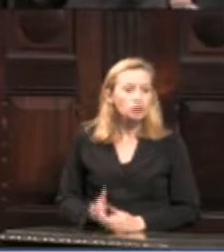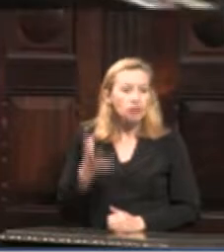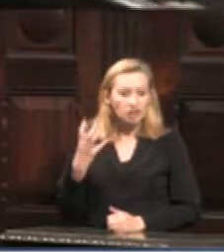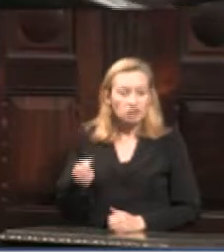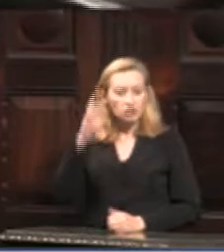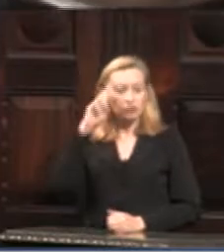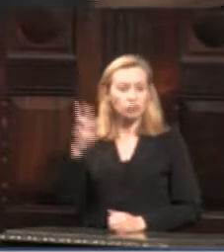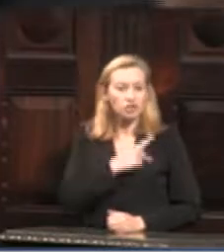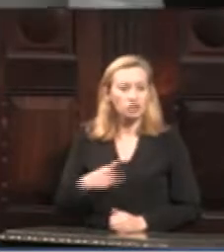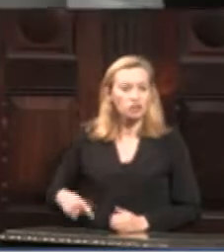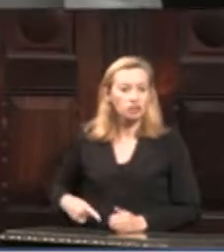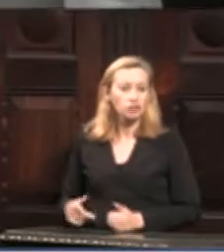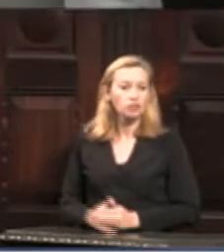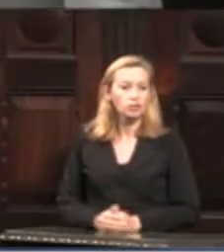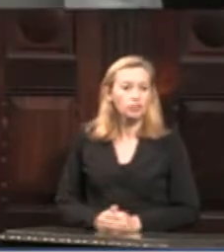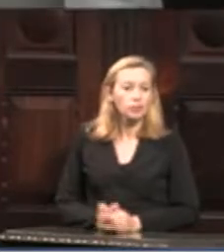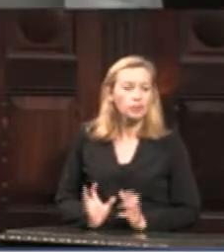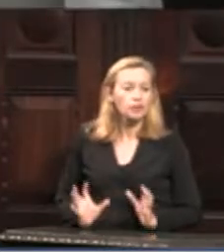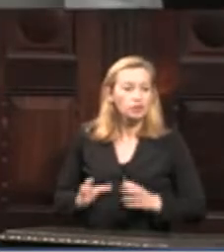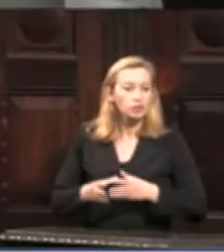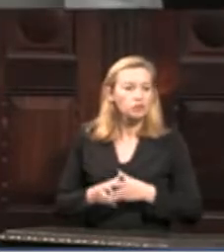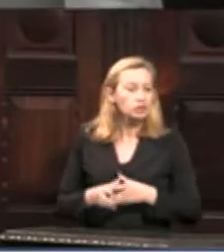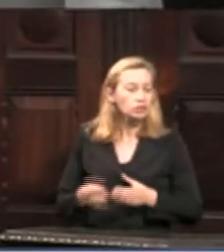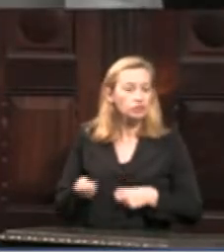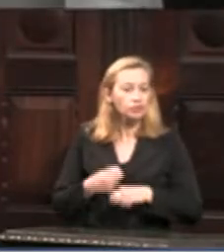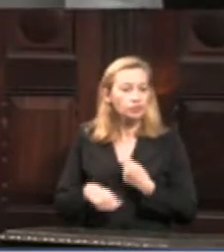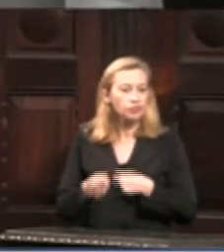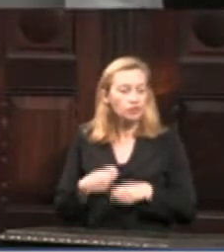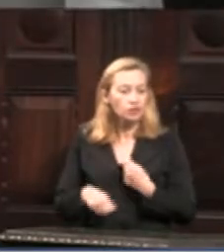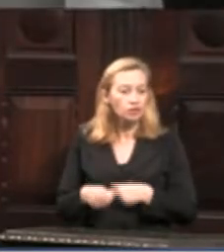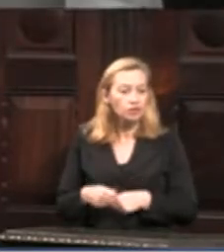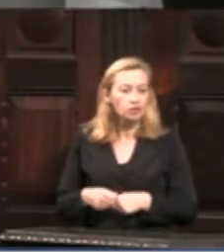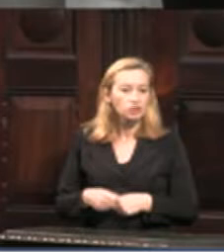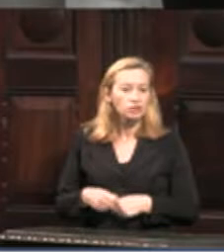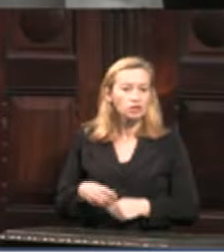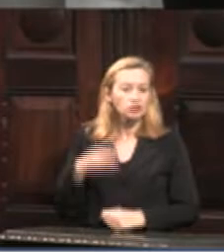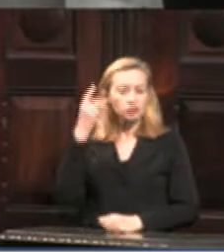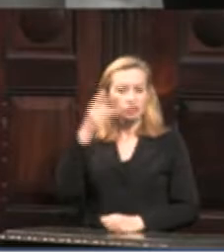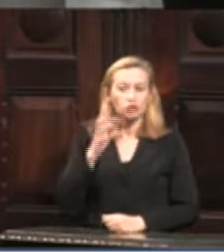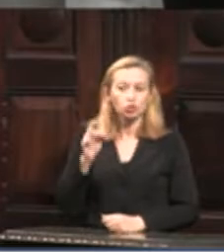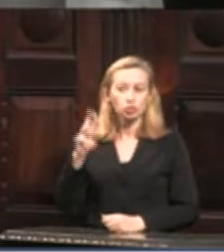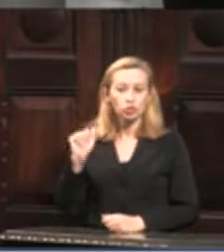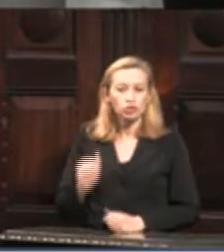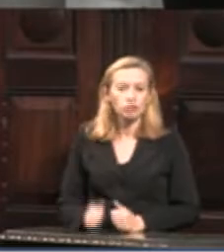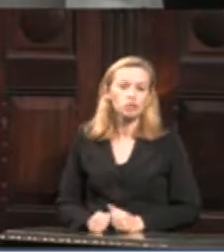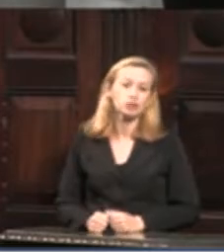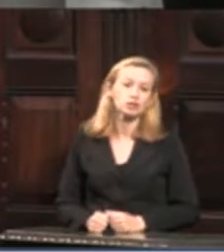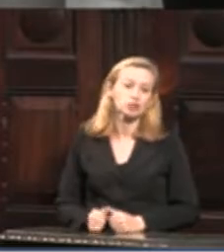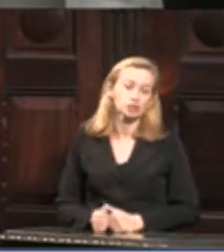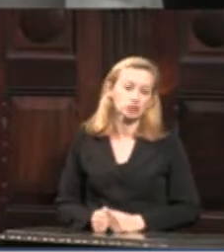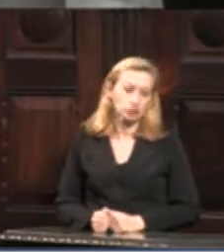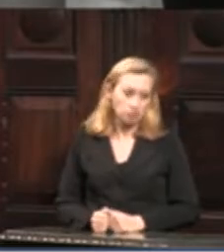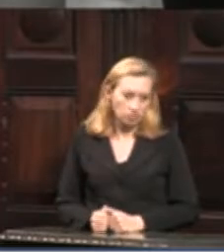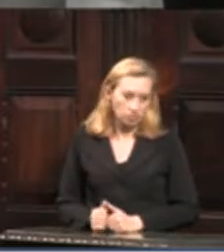Favorável, presidente. Pela Comissão de Orçamento, Finanças, Fiscalização Financeira e Controle, deputado Gustavo Tutuca.